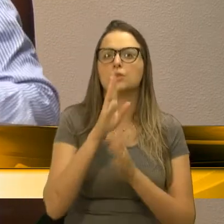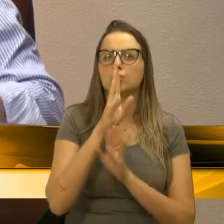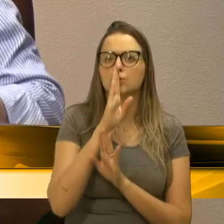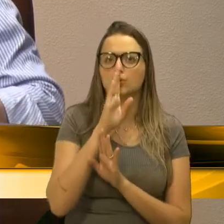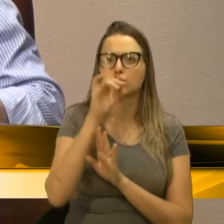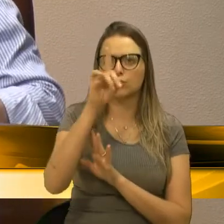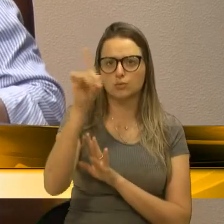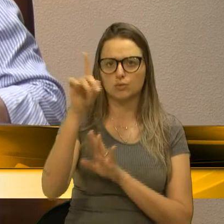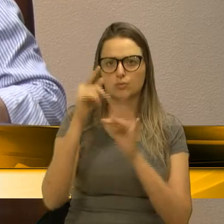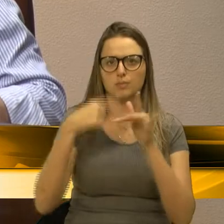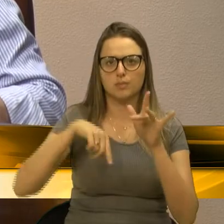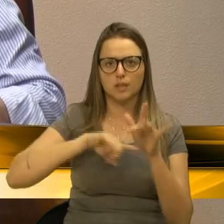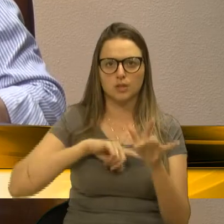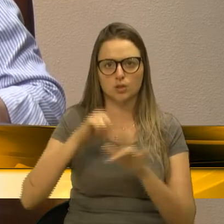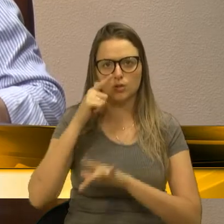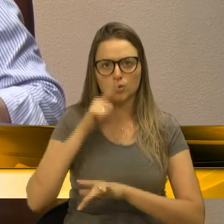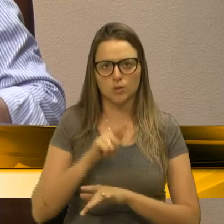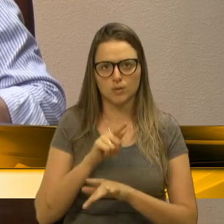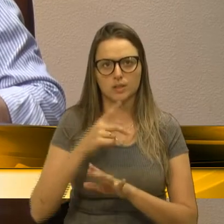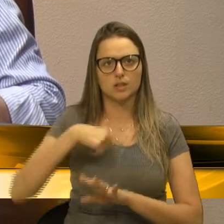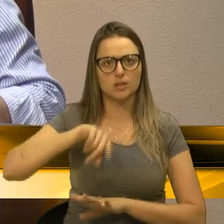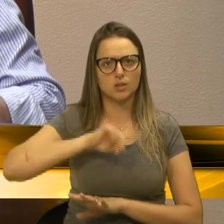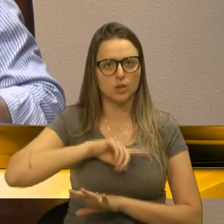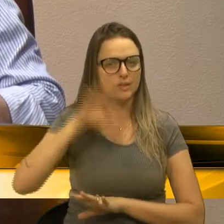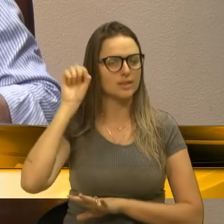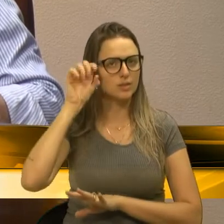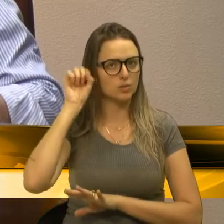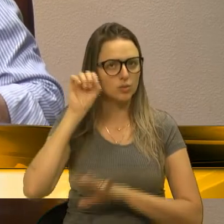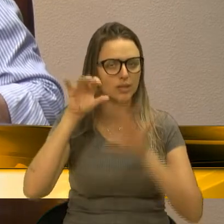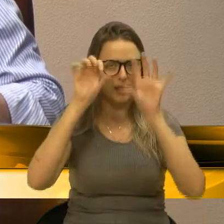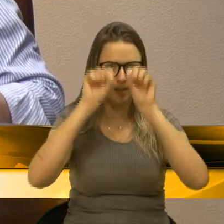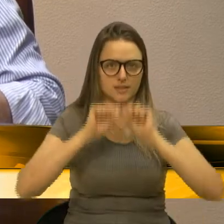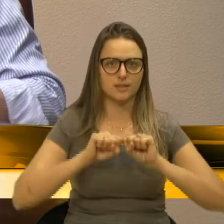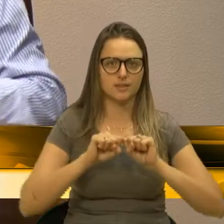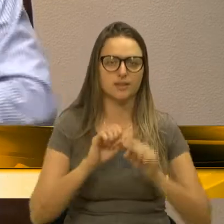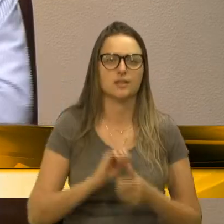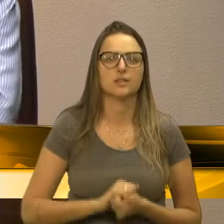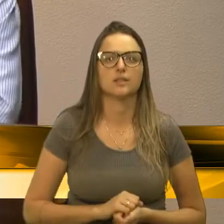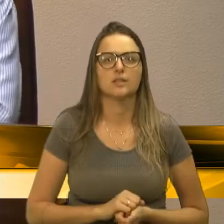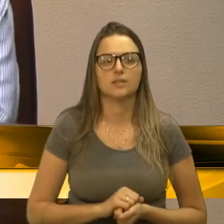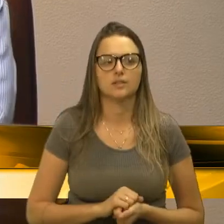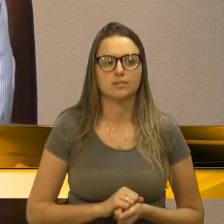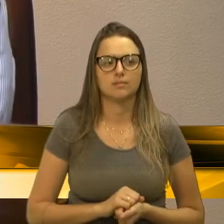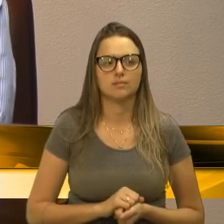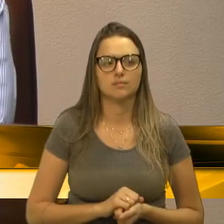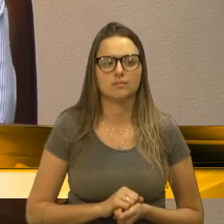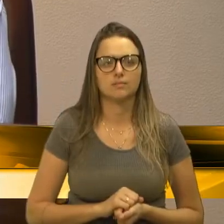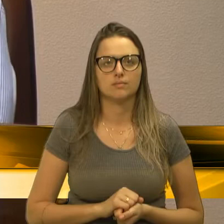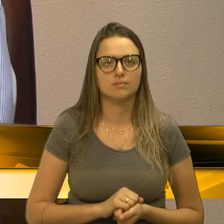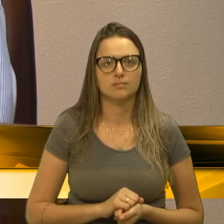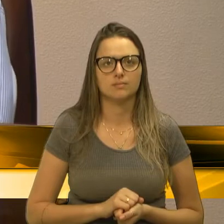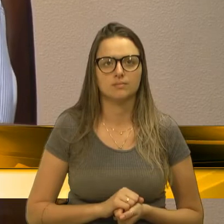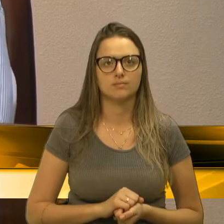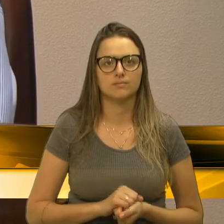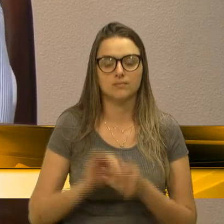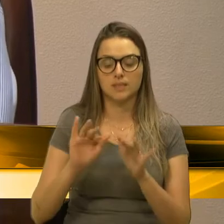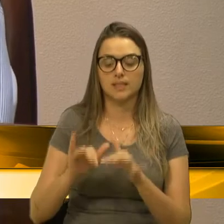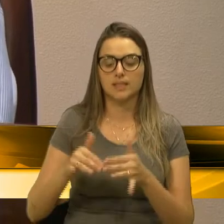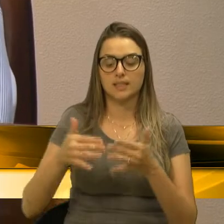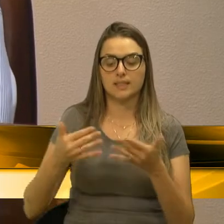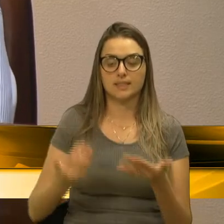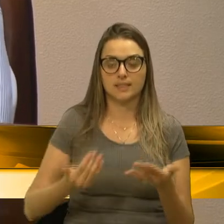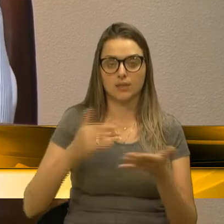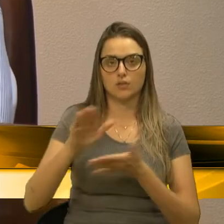que nós possamos ouvir as nossas testemunhas. Senhora Geraldine Golo. Então foram